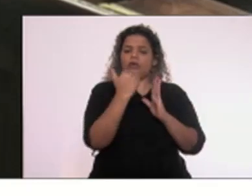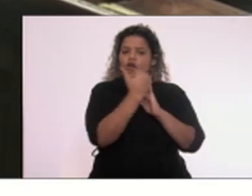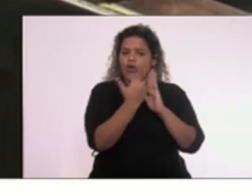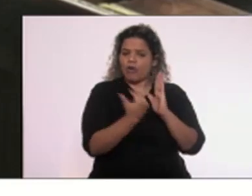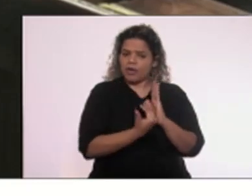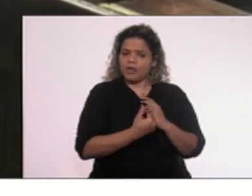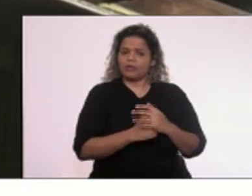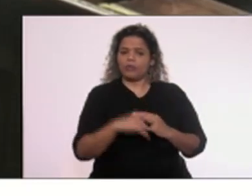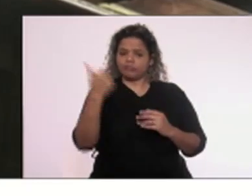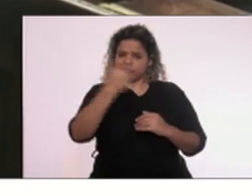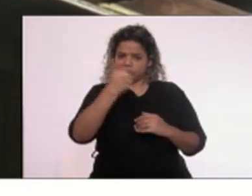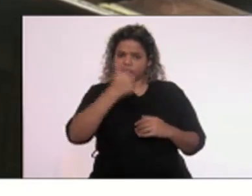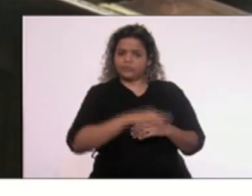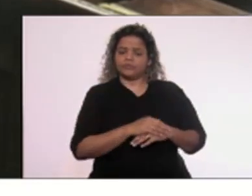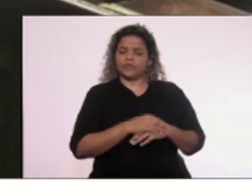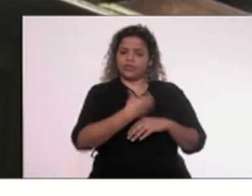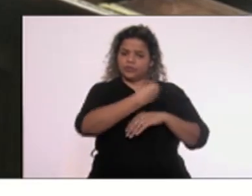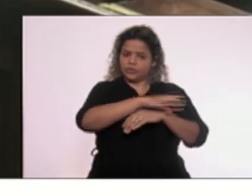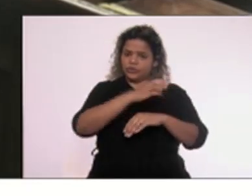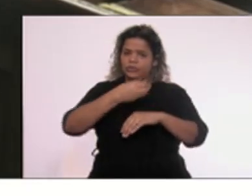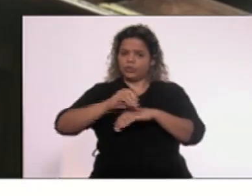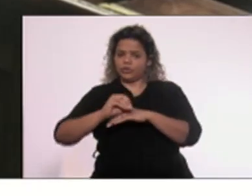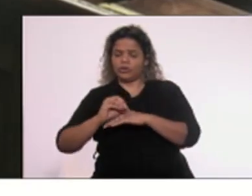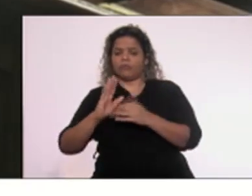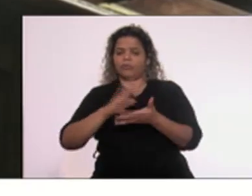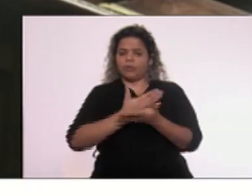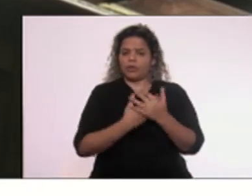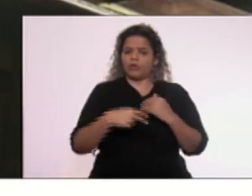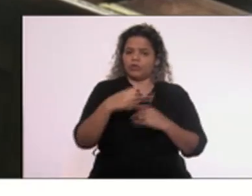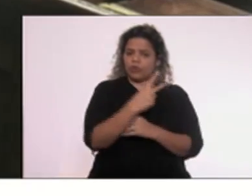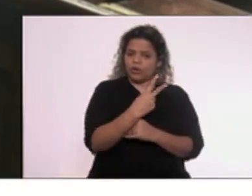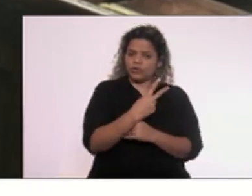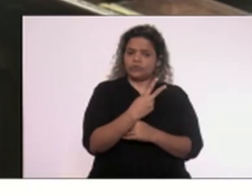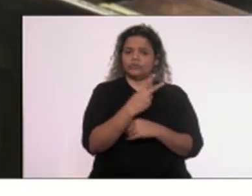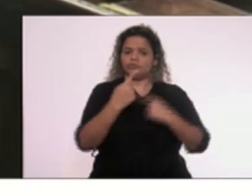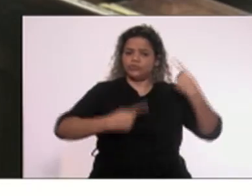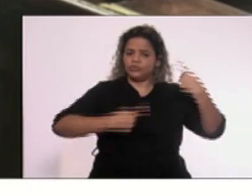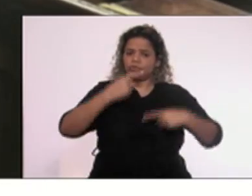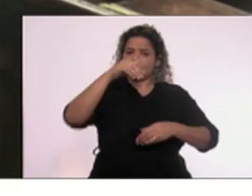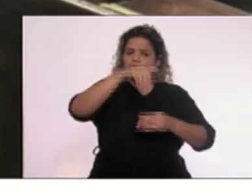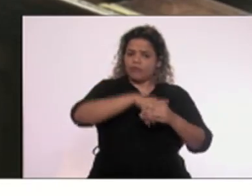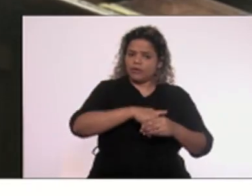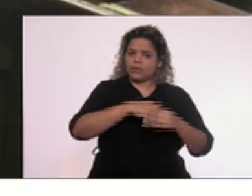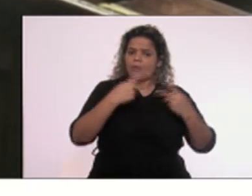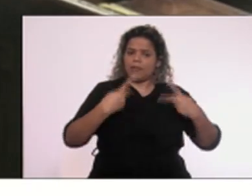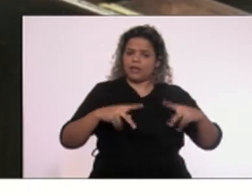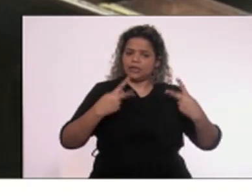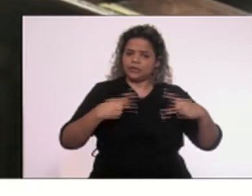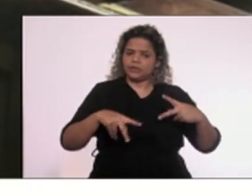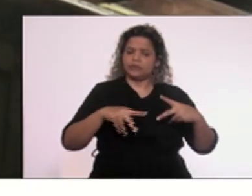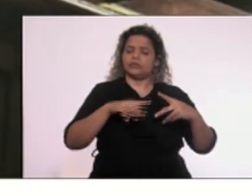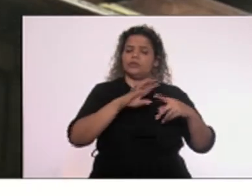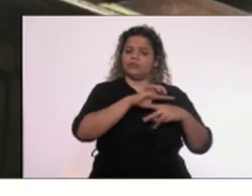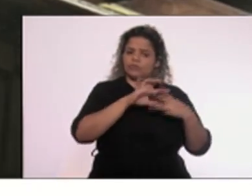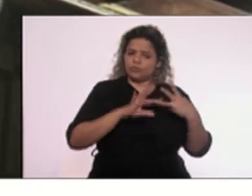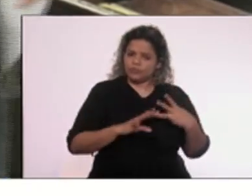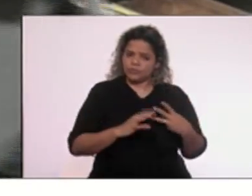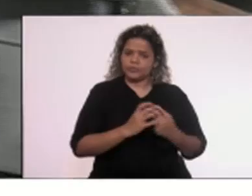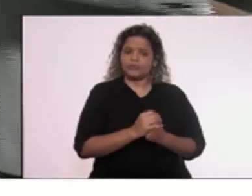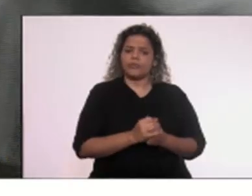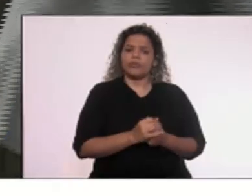dia. 1. Distribuição de proposições. 2. Discussão e votação dos pareceres às seguintes